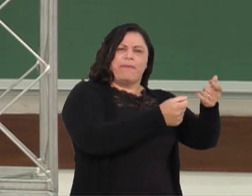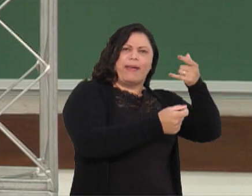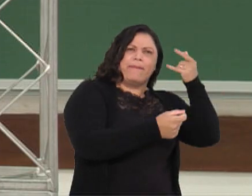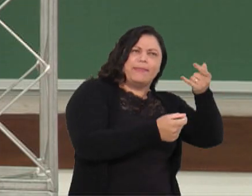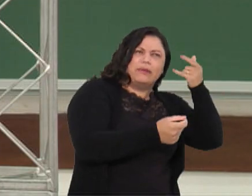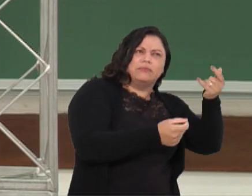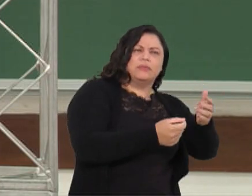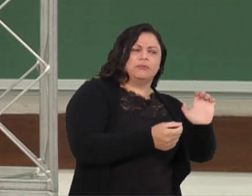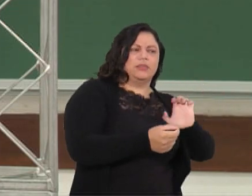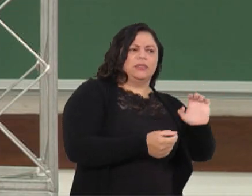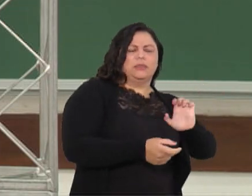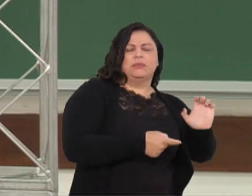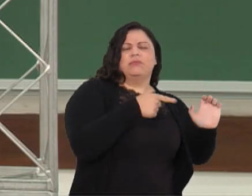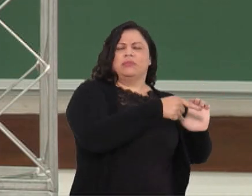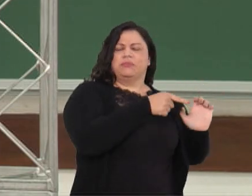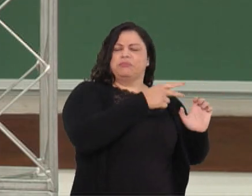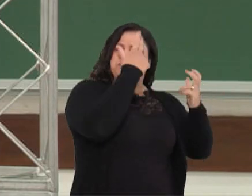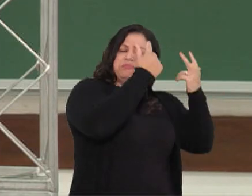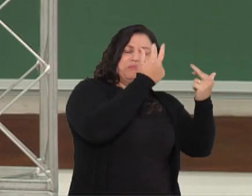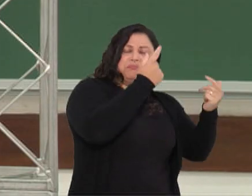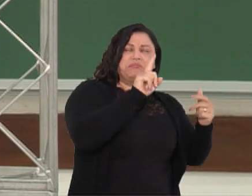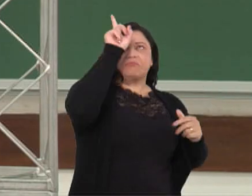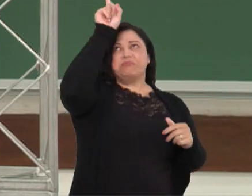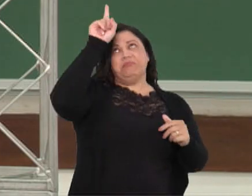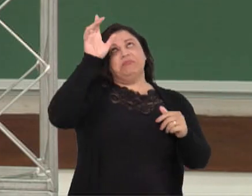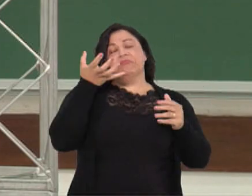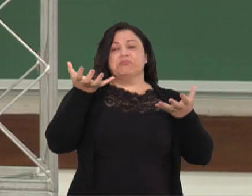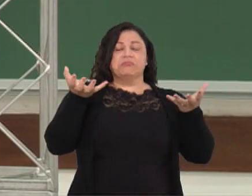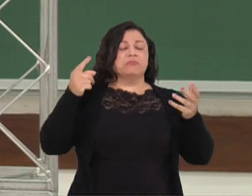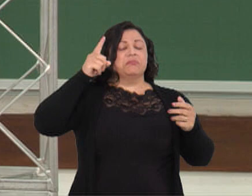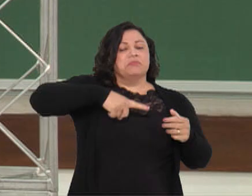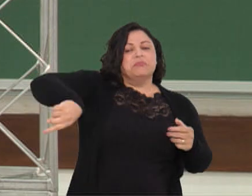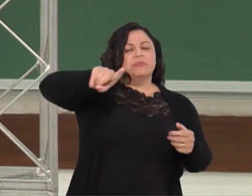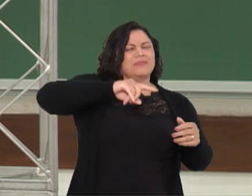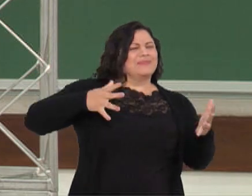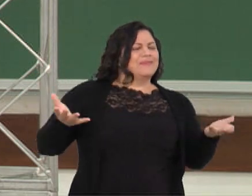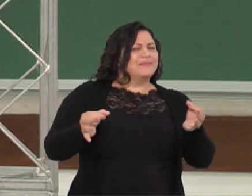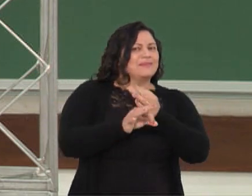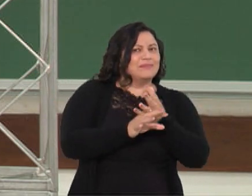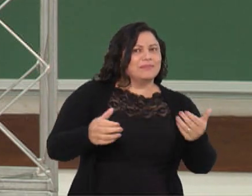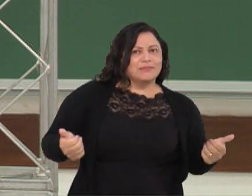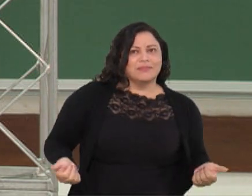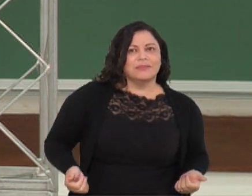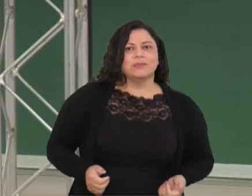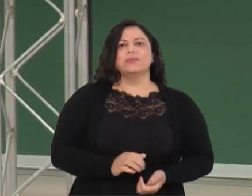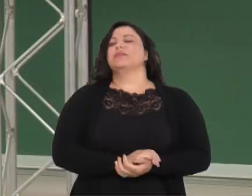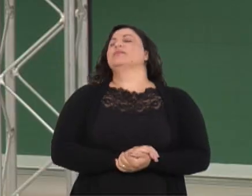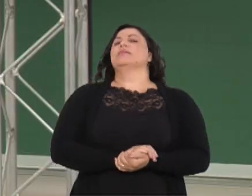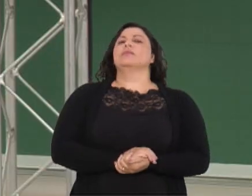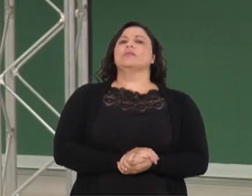Isso é natural. Deus quis assim. E pronto.